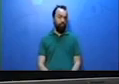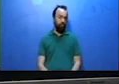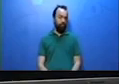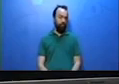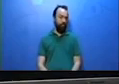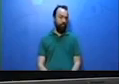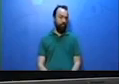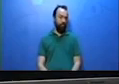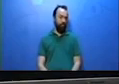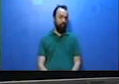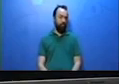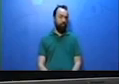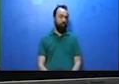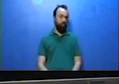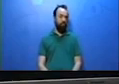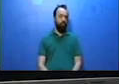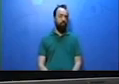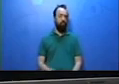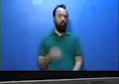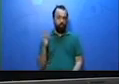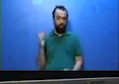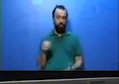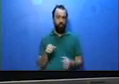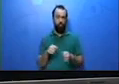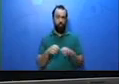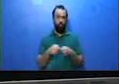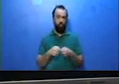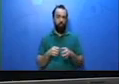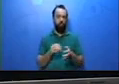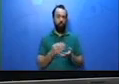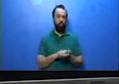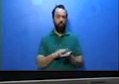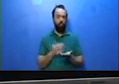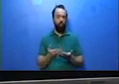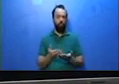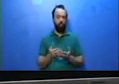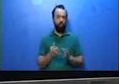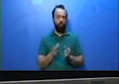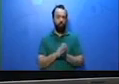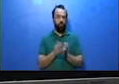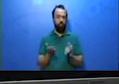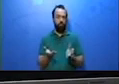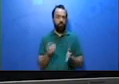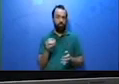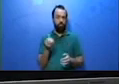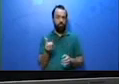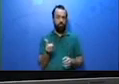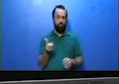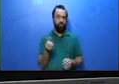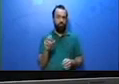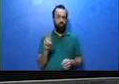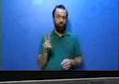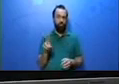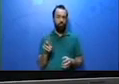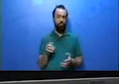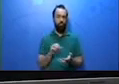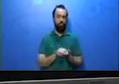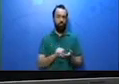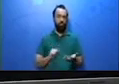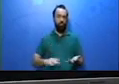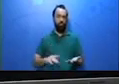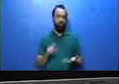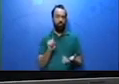né? Então, ó, fazer a página 62, exercícios 1 e 2, ok?